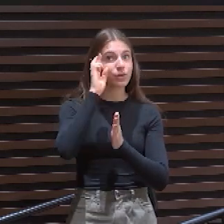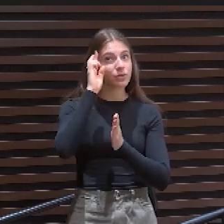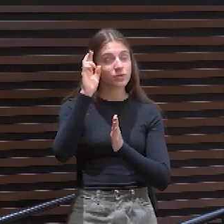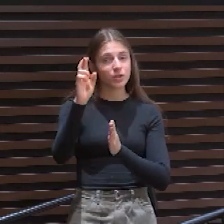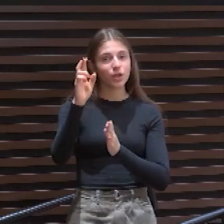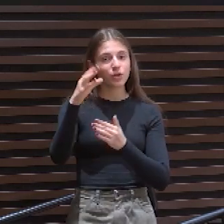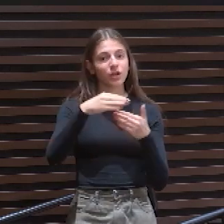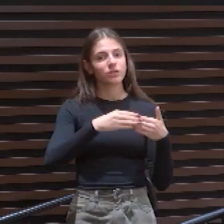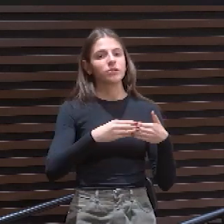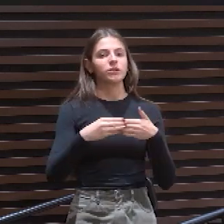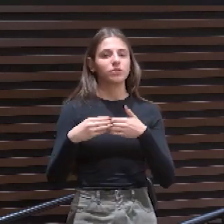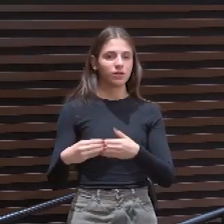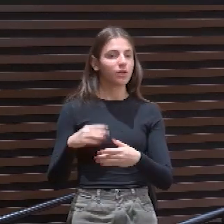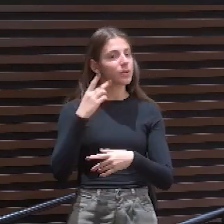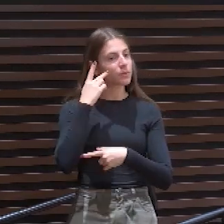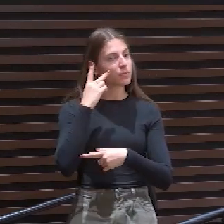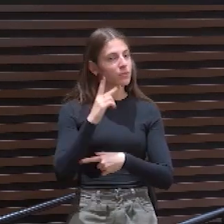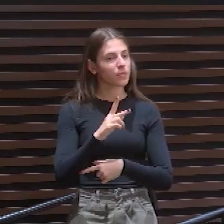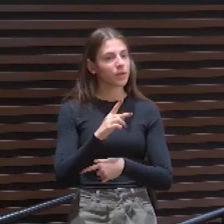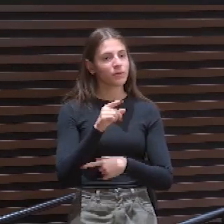instrua para ser